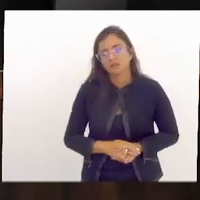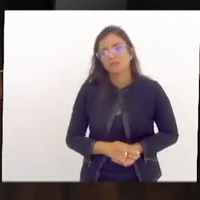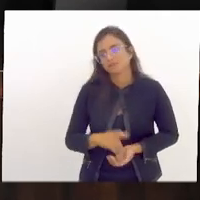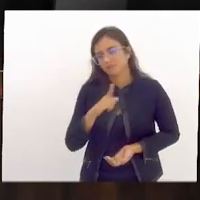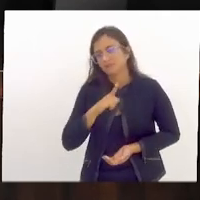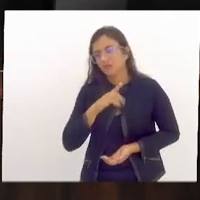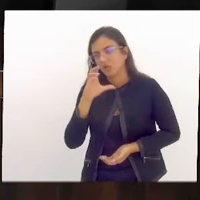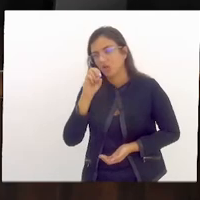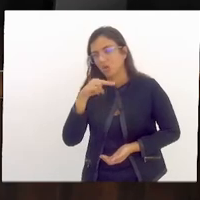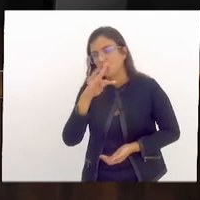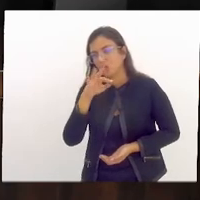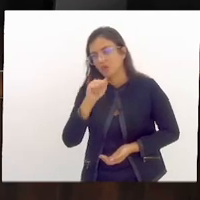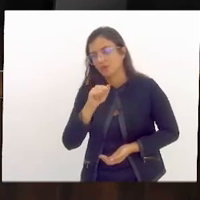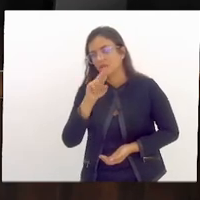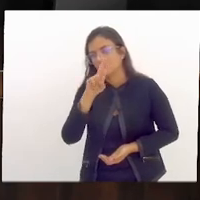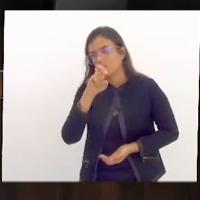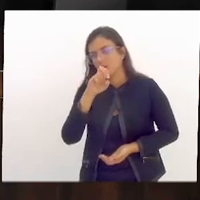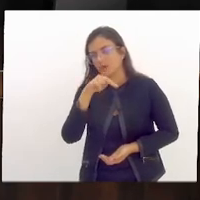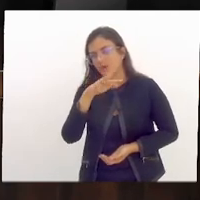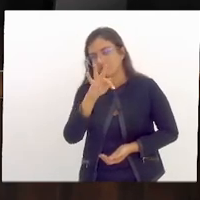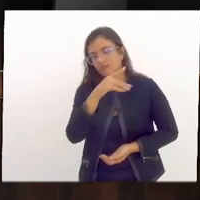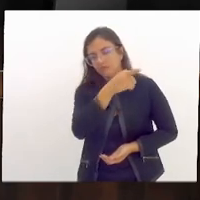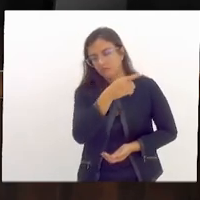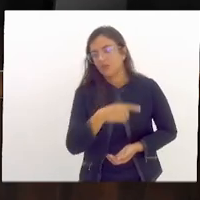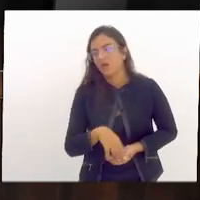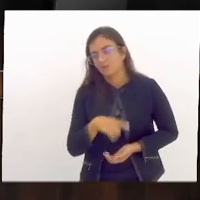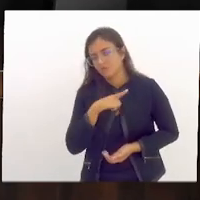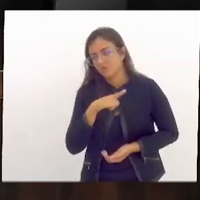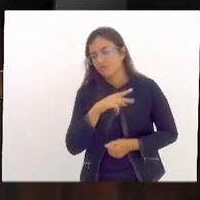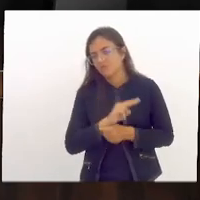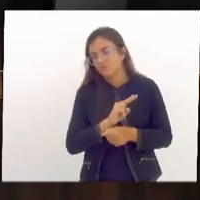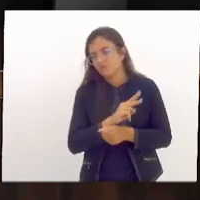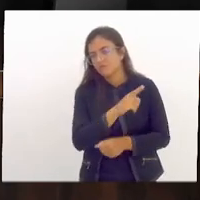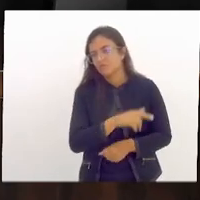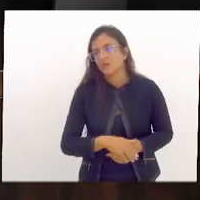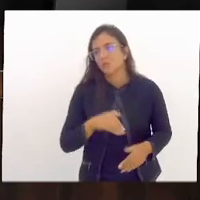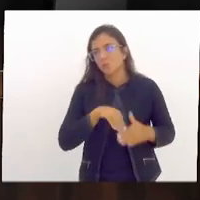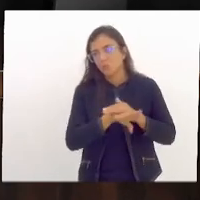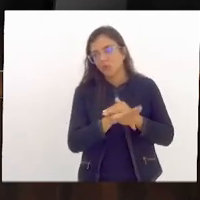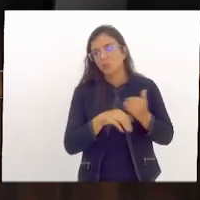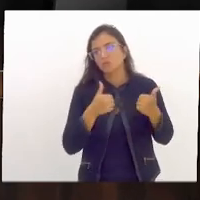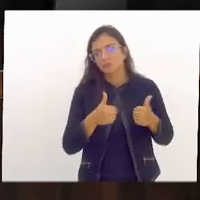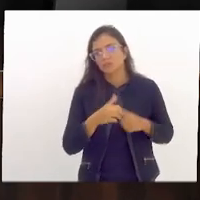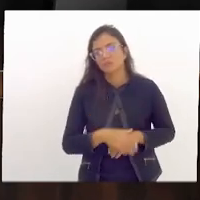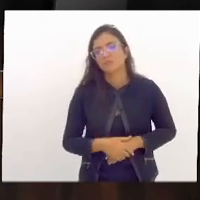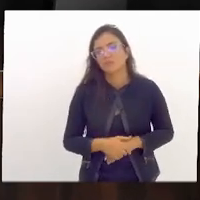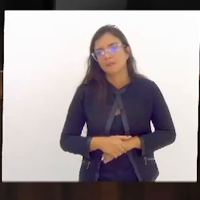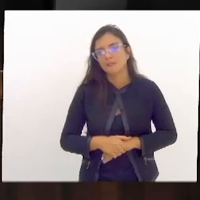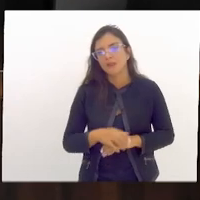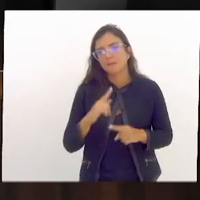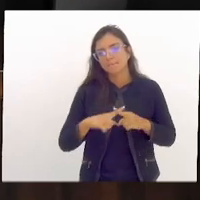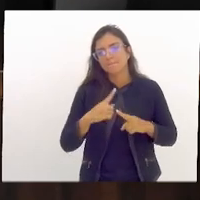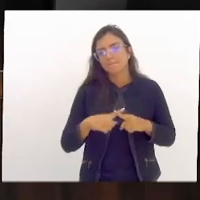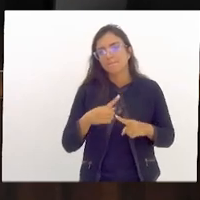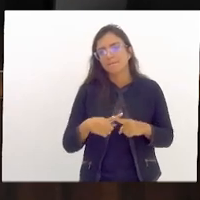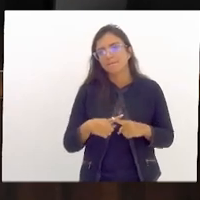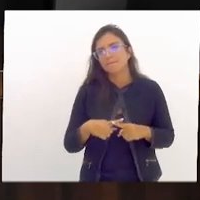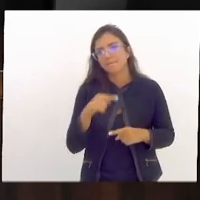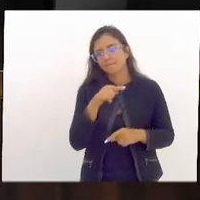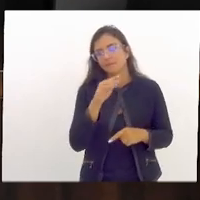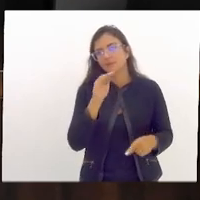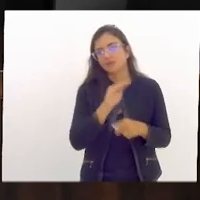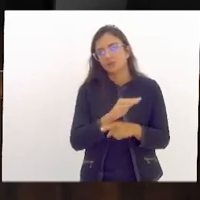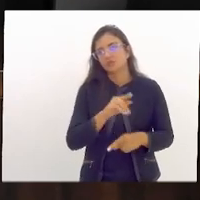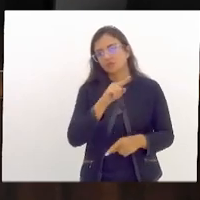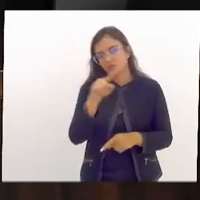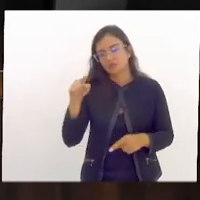na conta da UENF, que estão ali preservados, guardados com todo zelo, de modo que essa intervenção de interesse